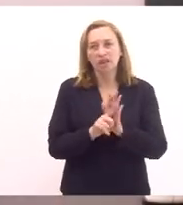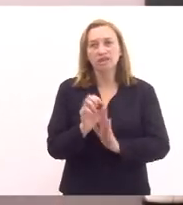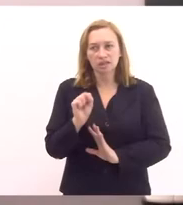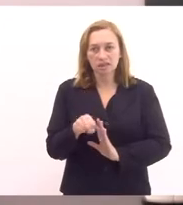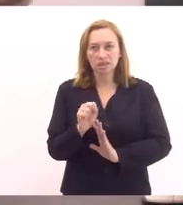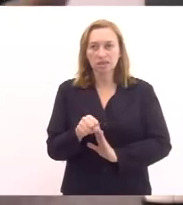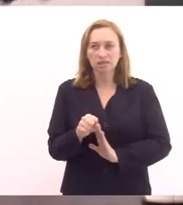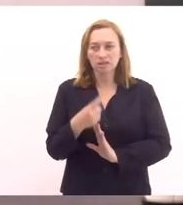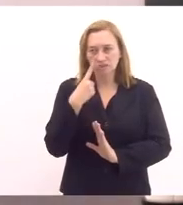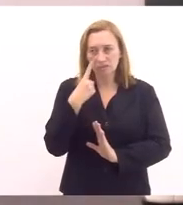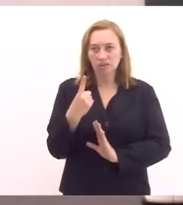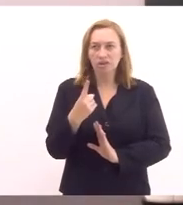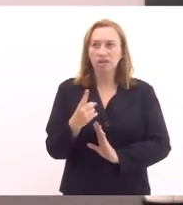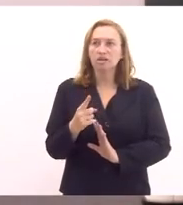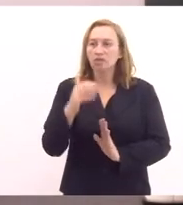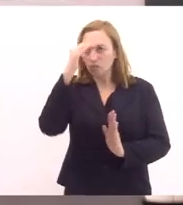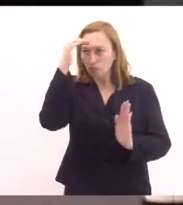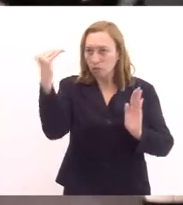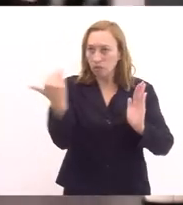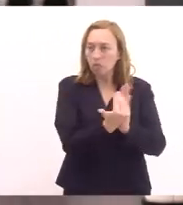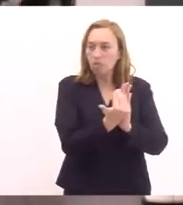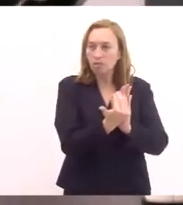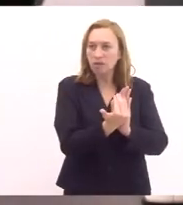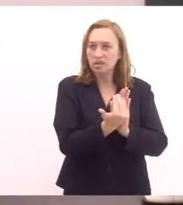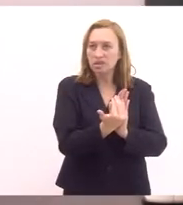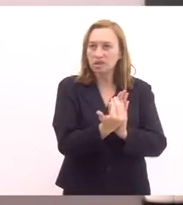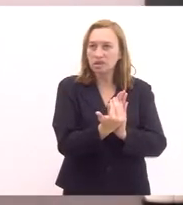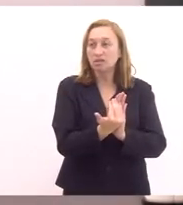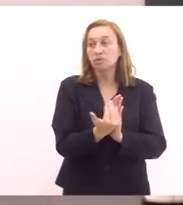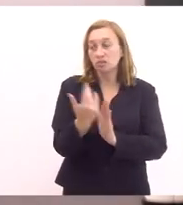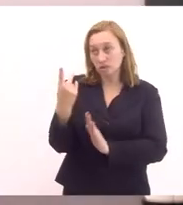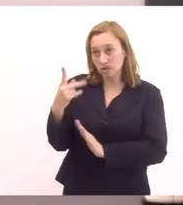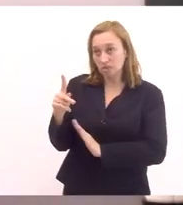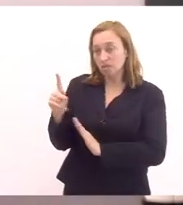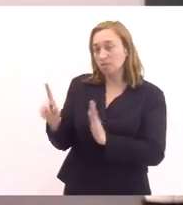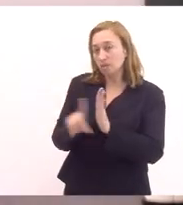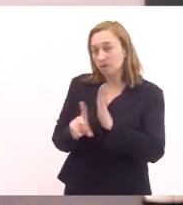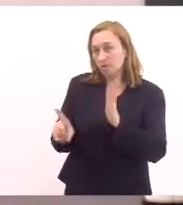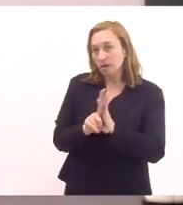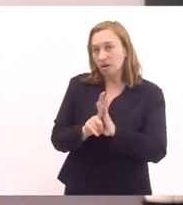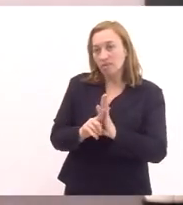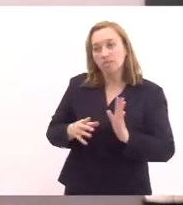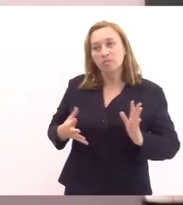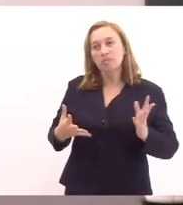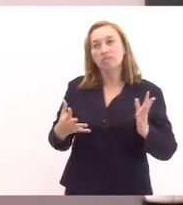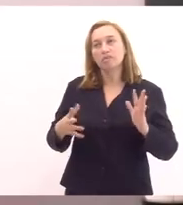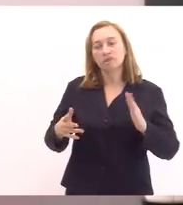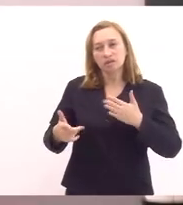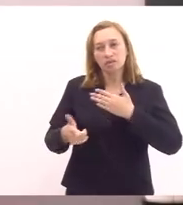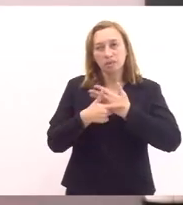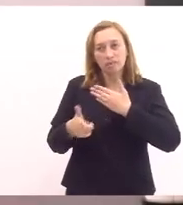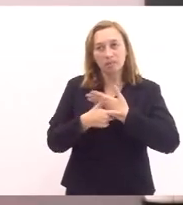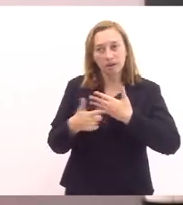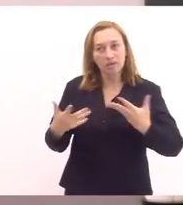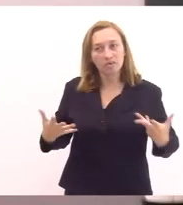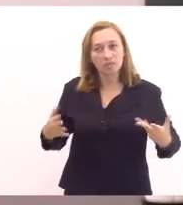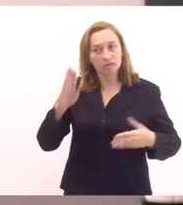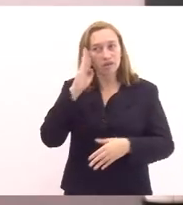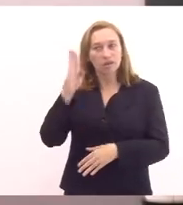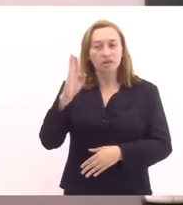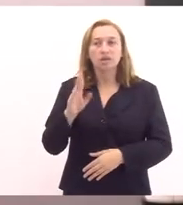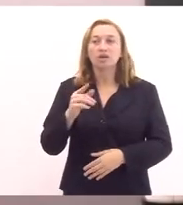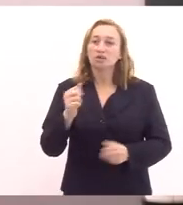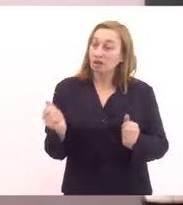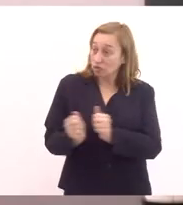que preferiu se então não cumpra-se que eu tenho um papel fundamental melhor que eu já tive